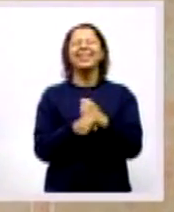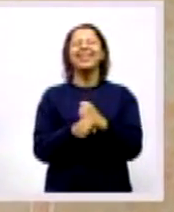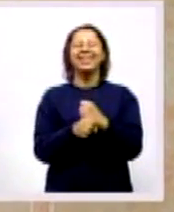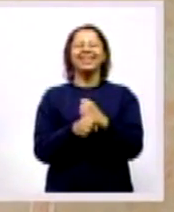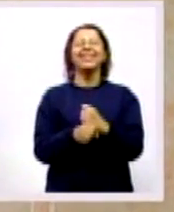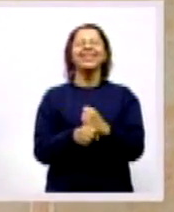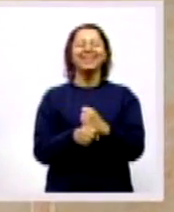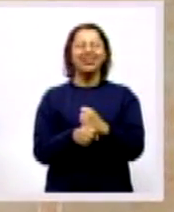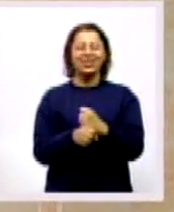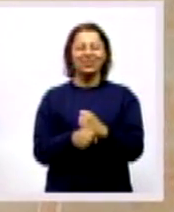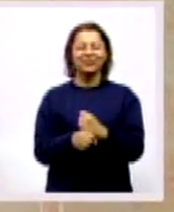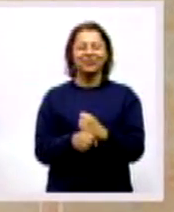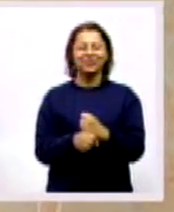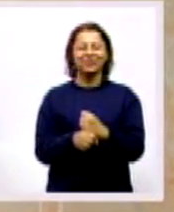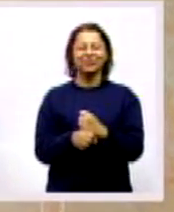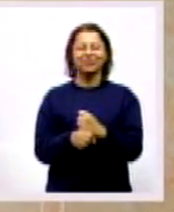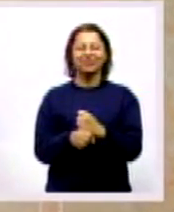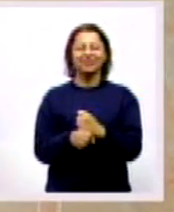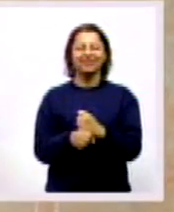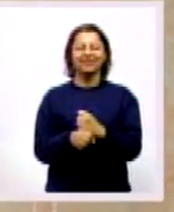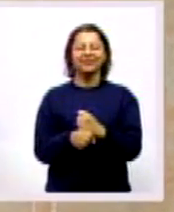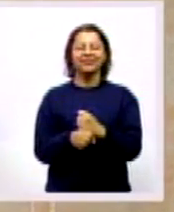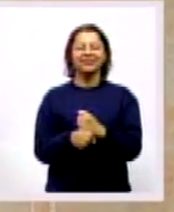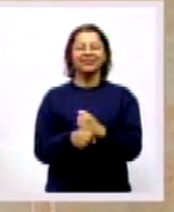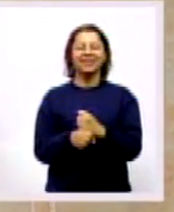Aí ela vai olhar para você e vai falar assim: